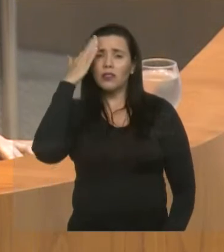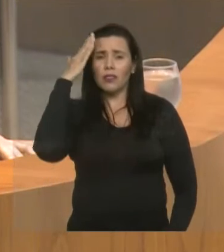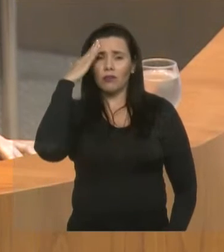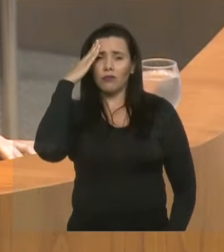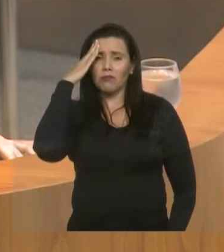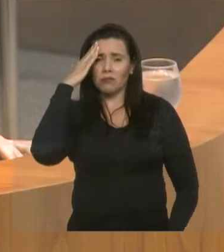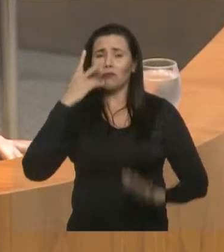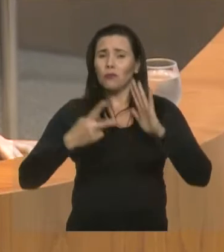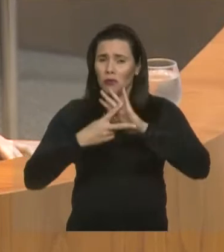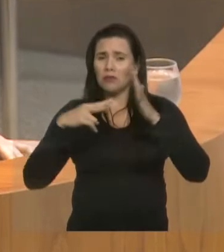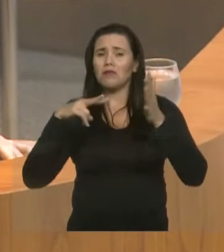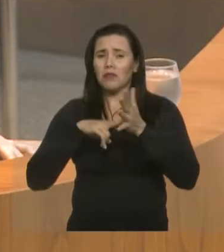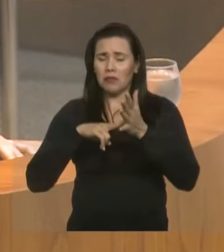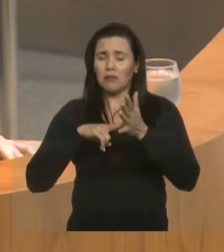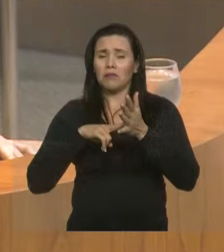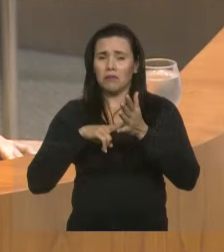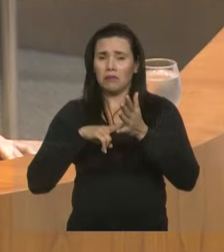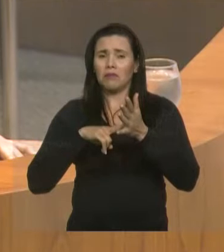Eu